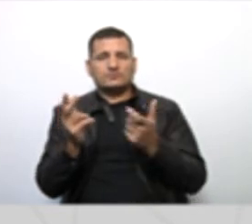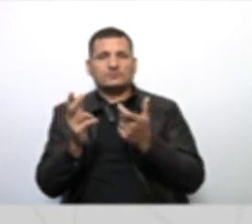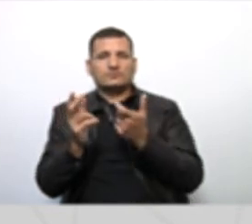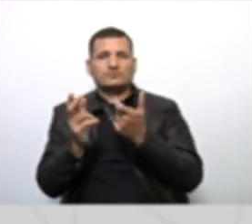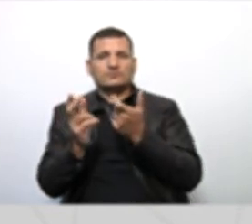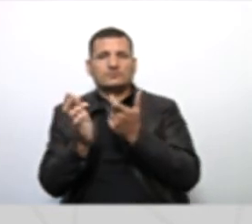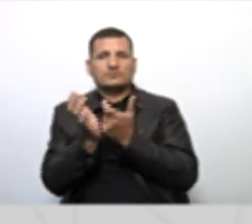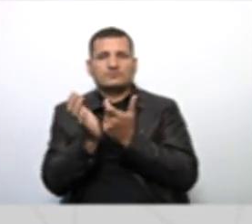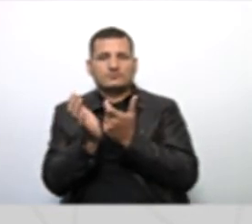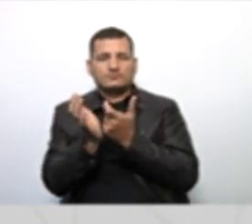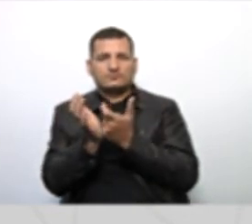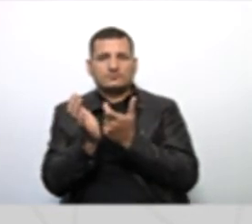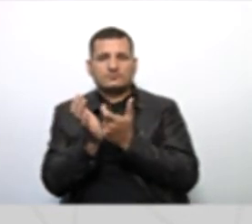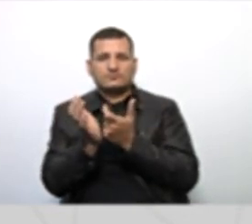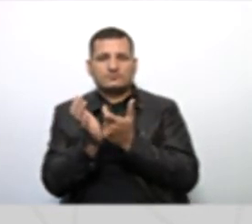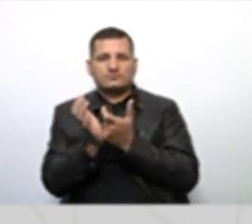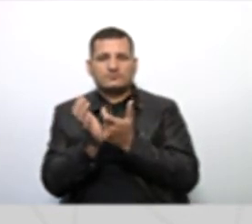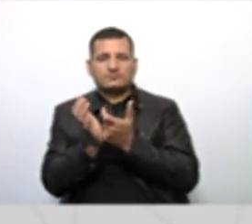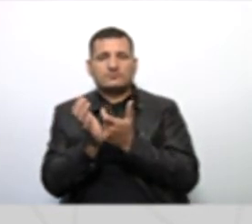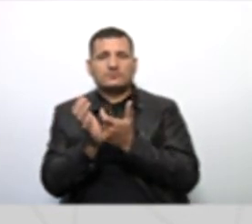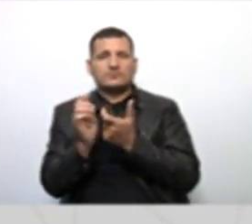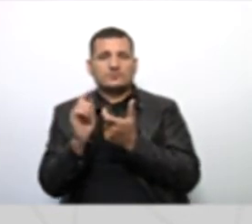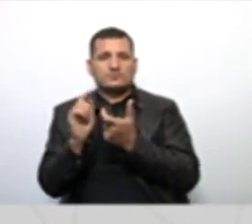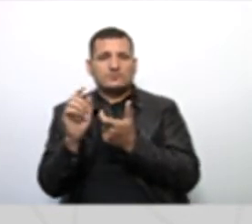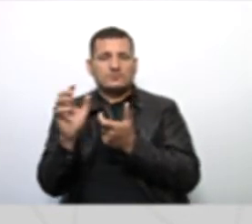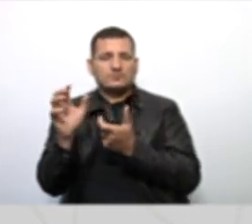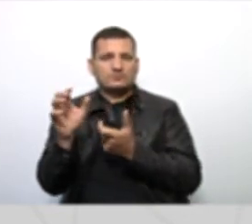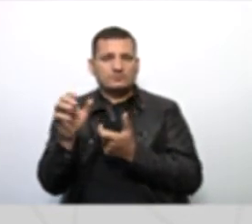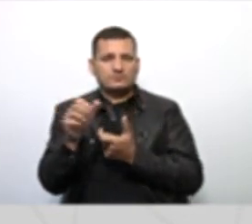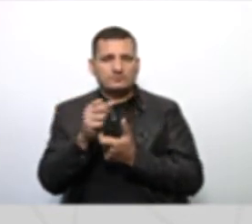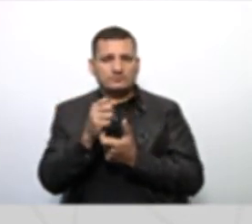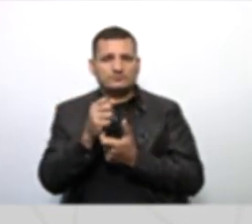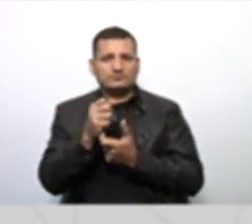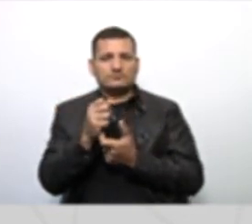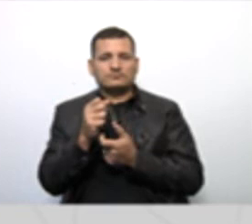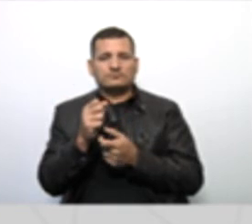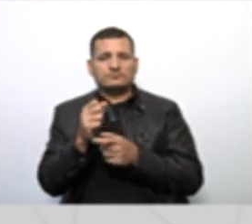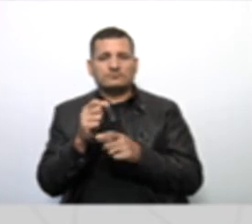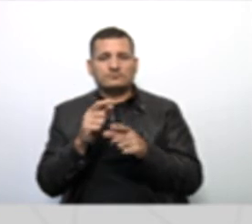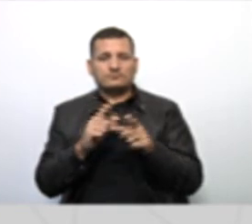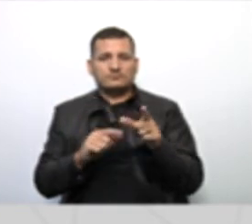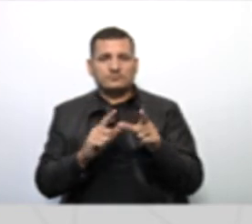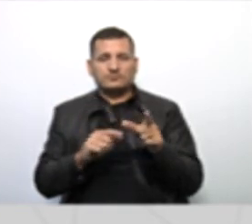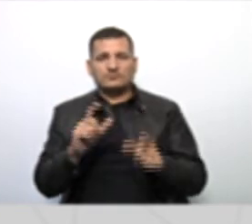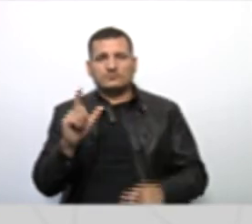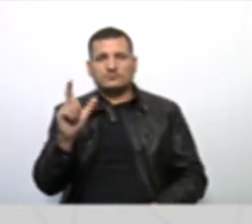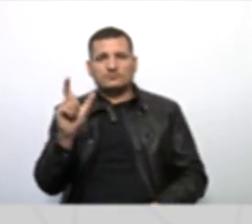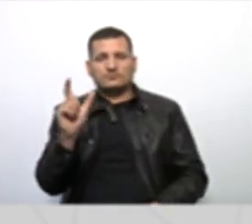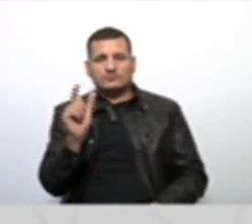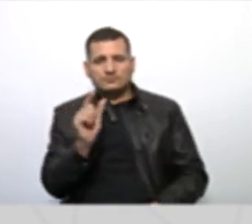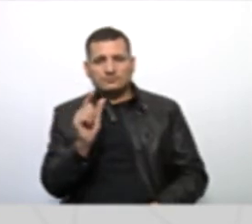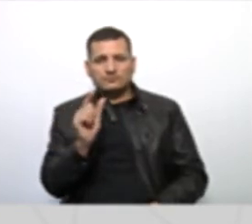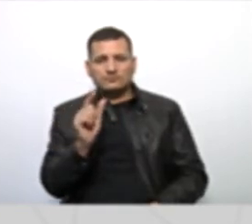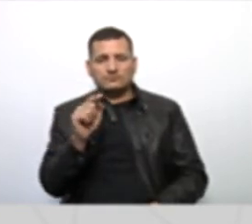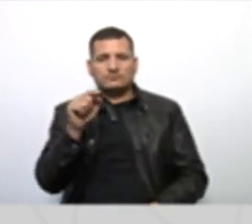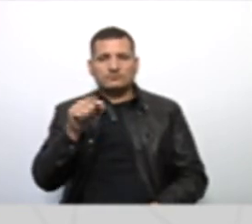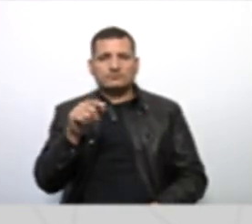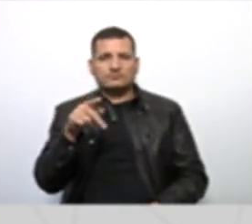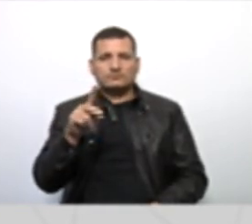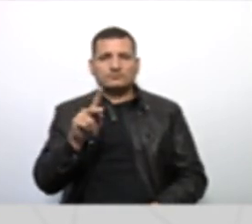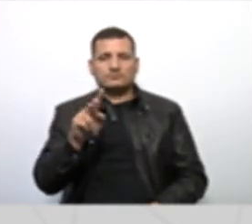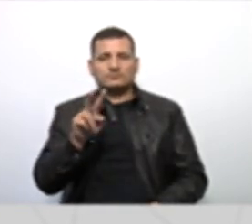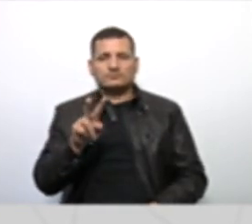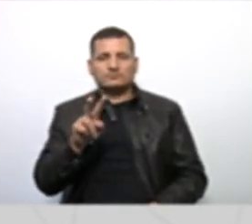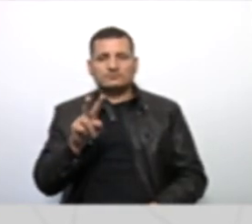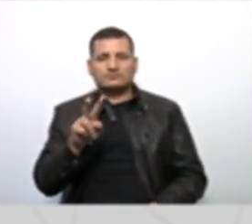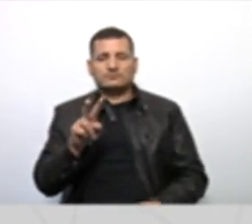mykiv. Então, ele vai pegar esse nome, você vai criar ele minúsculo, tá vendo? Com a extensão .kv, e tudo